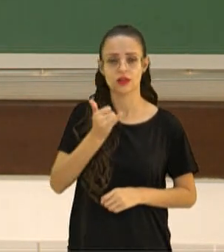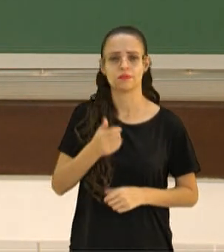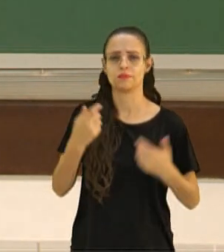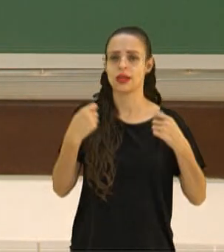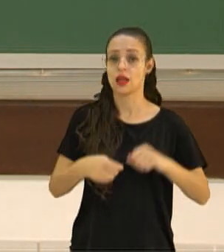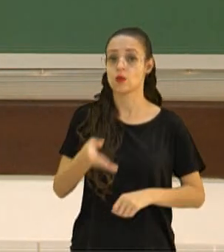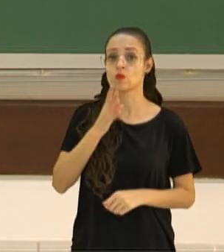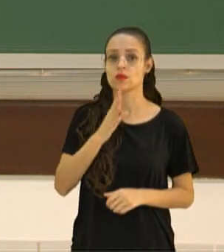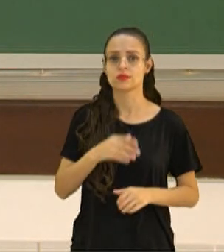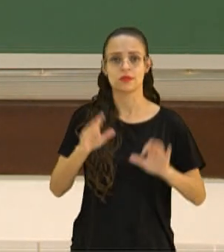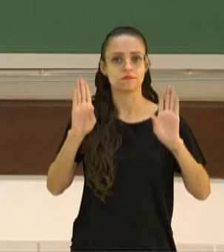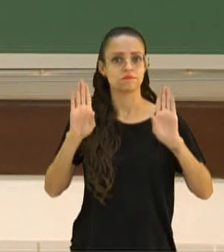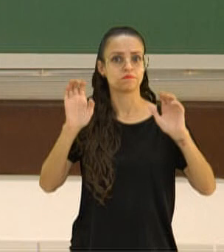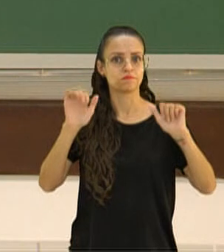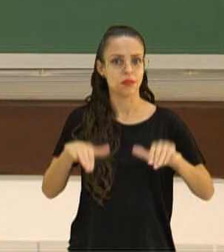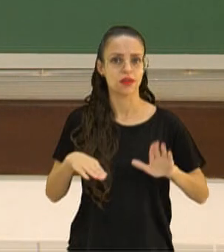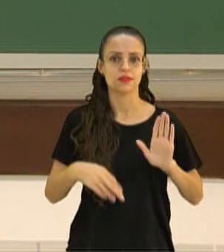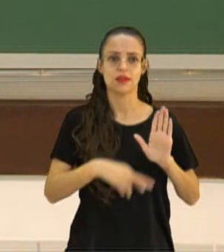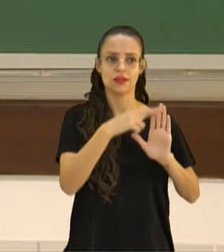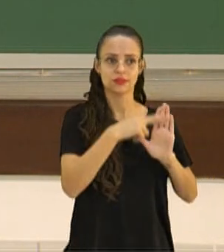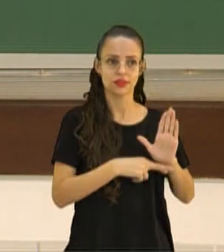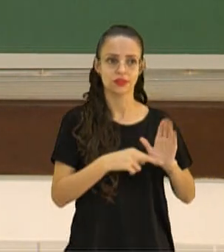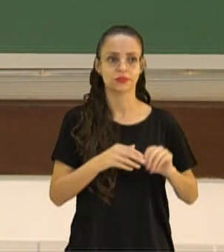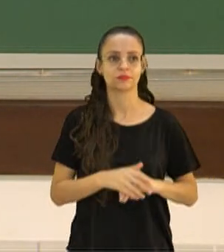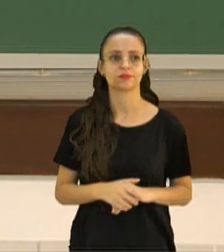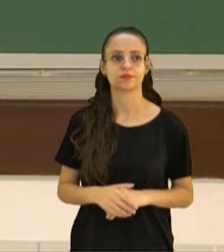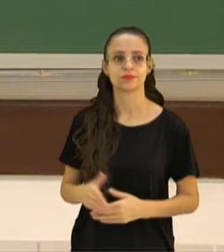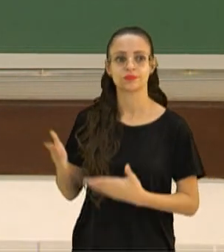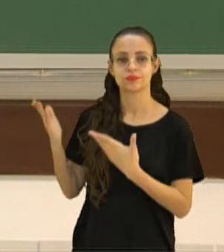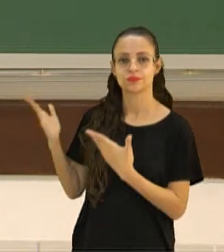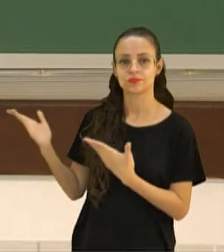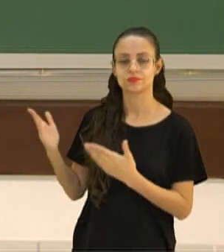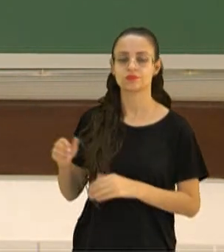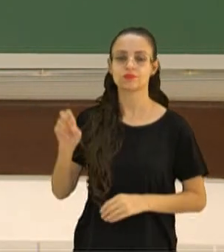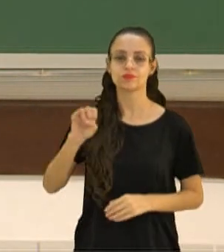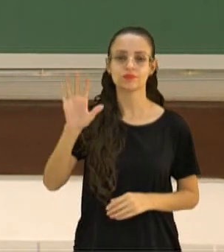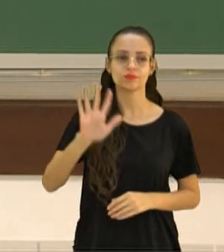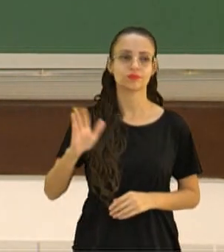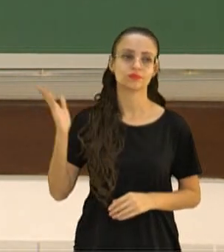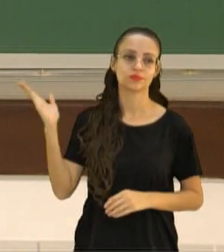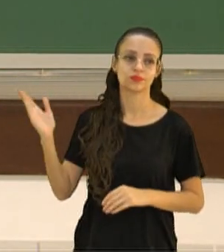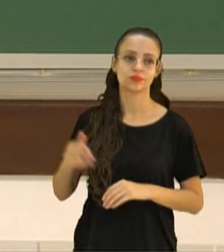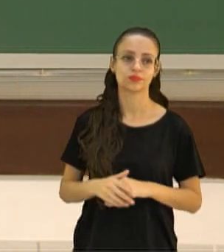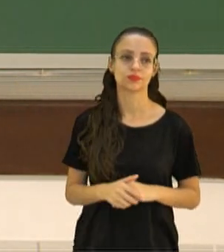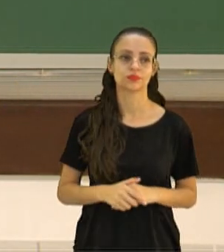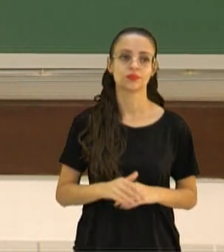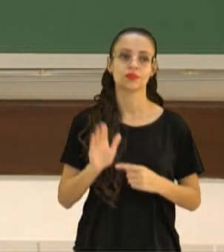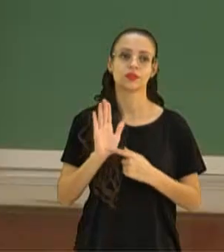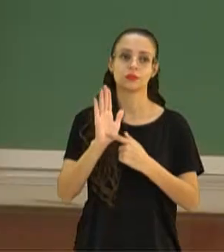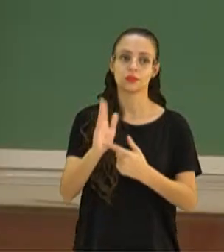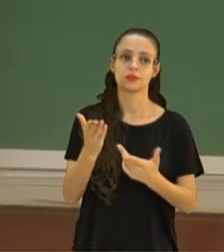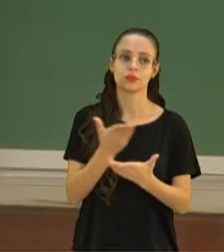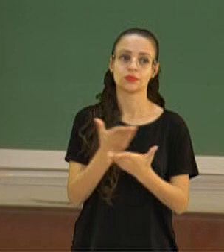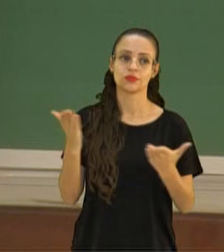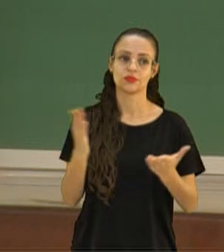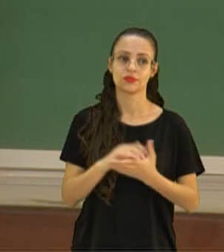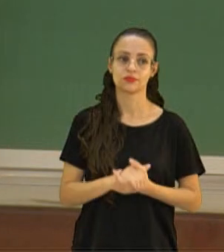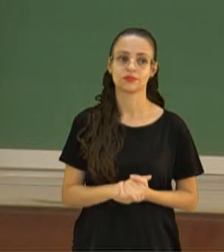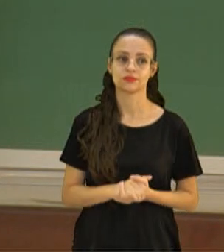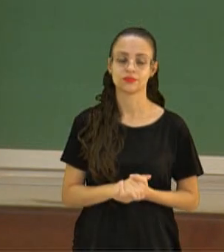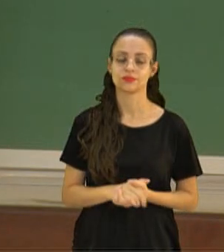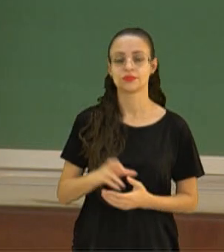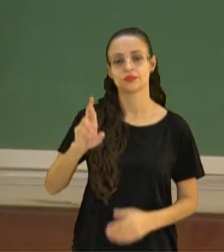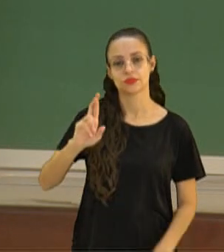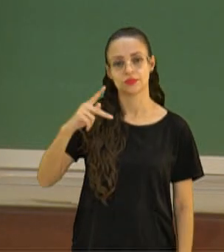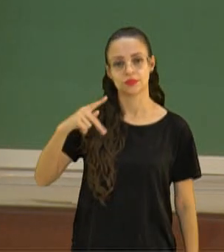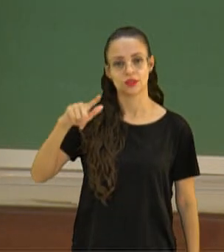regras da partida. Então aqui temos, nessa imagem aqui, uma manifestação, né, de